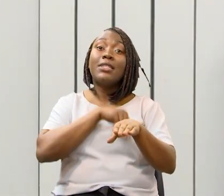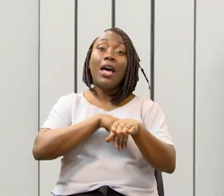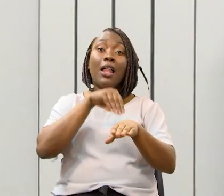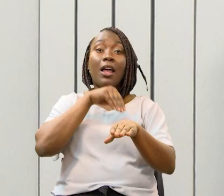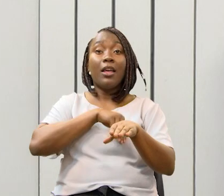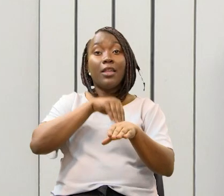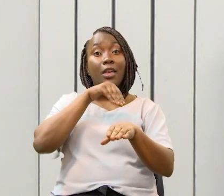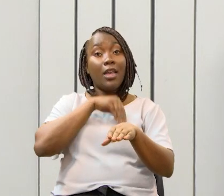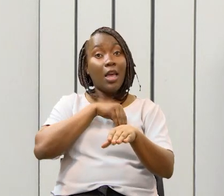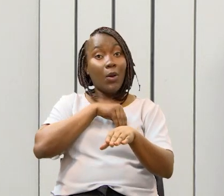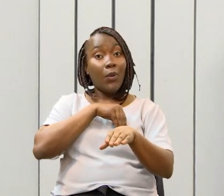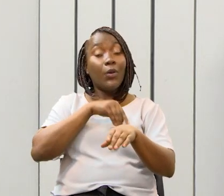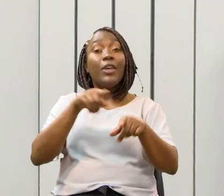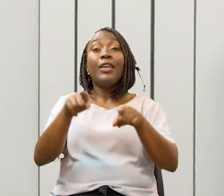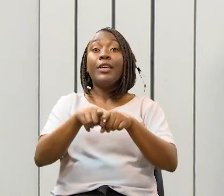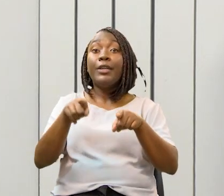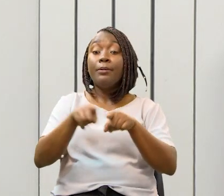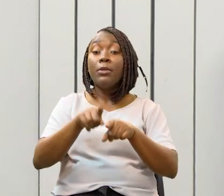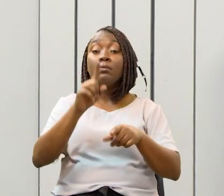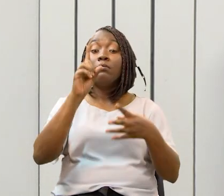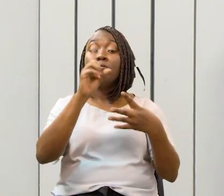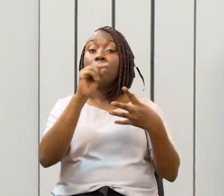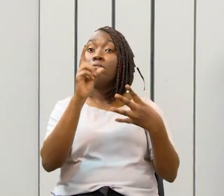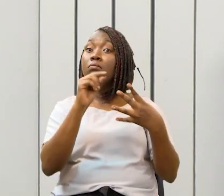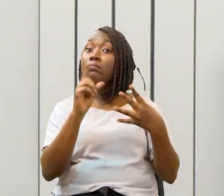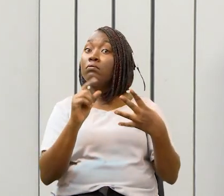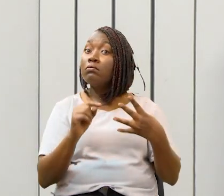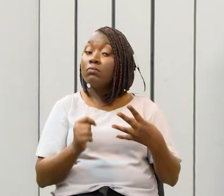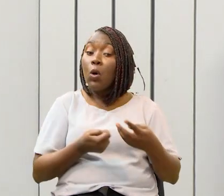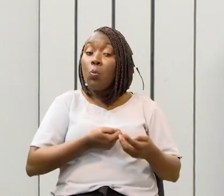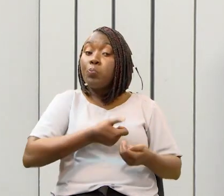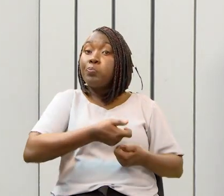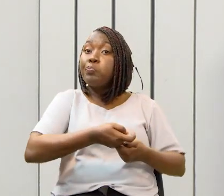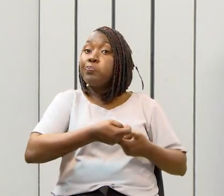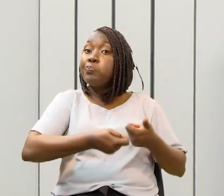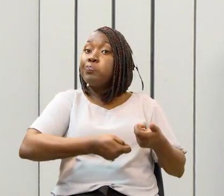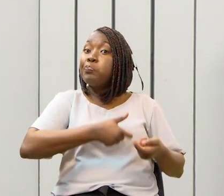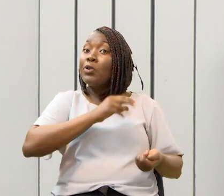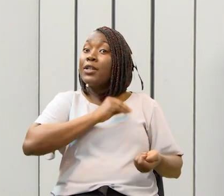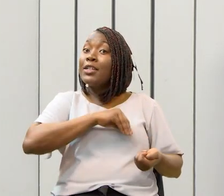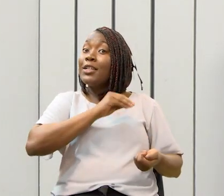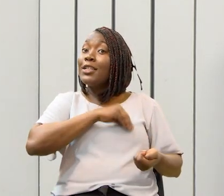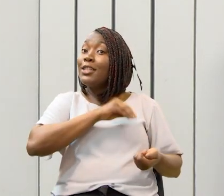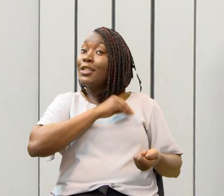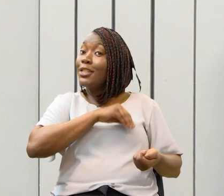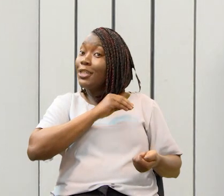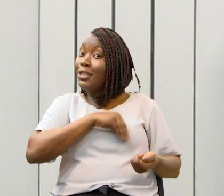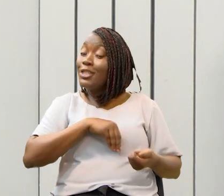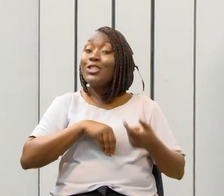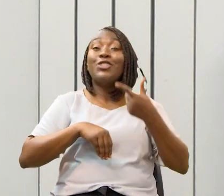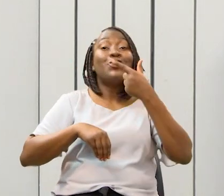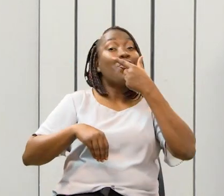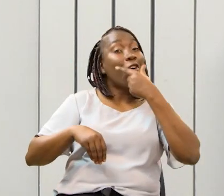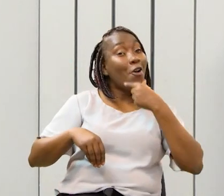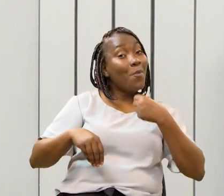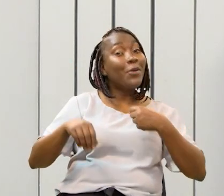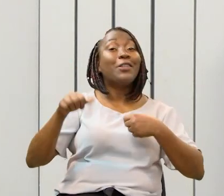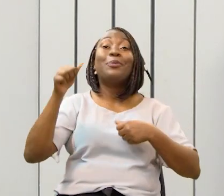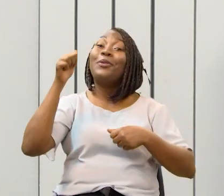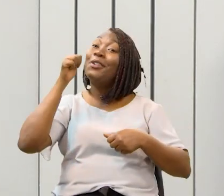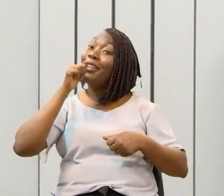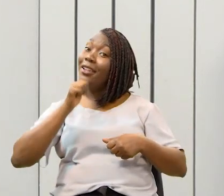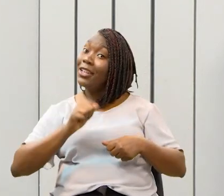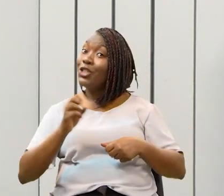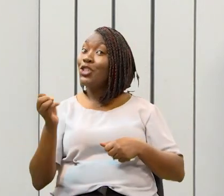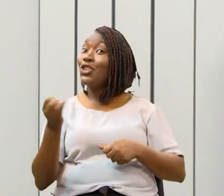igualdade salarial e de critérios remuneratórios, olha só, entre homens e mulheres,